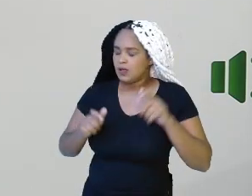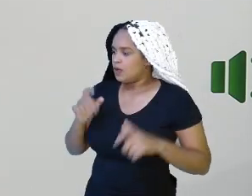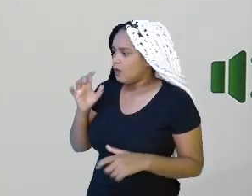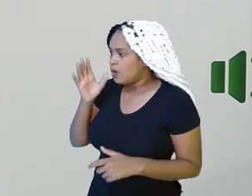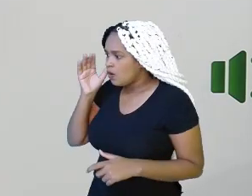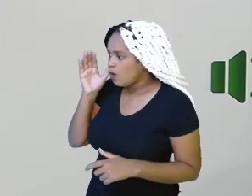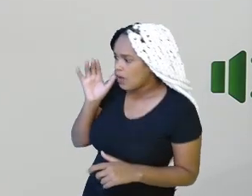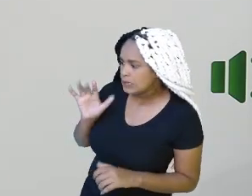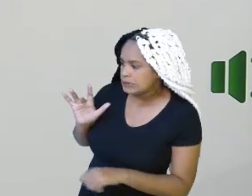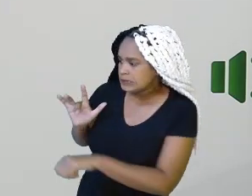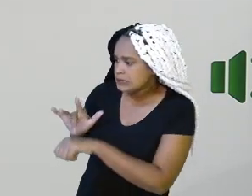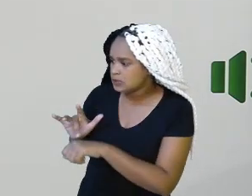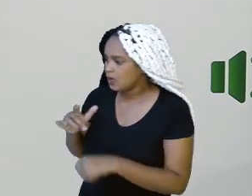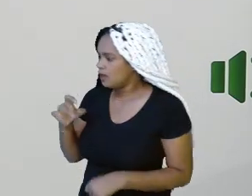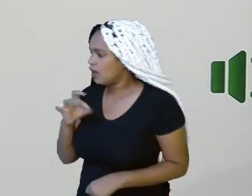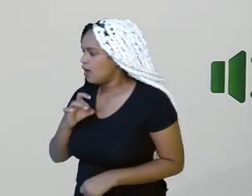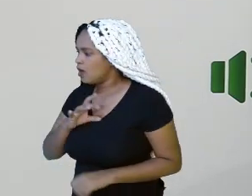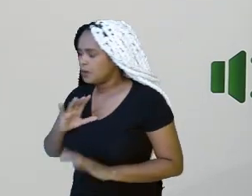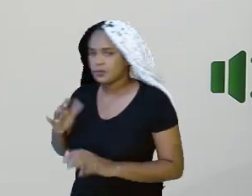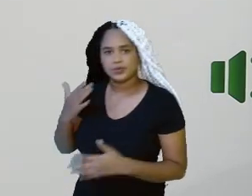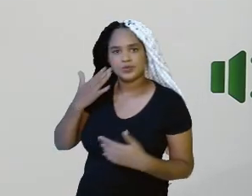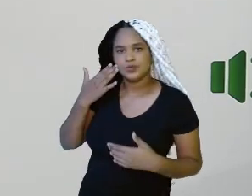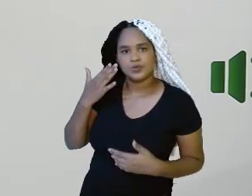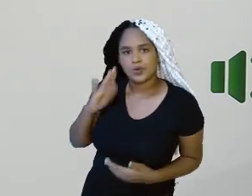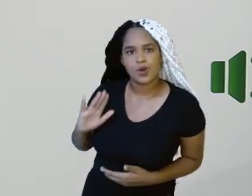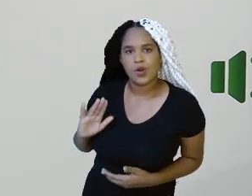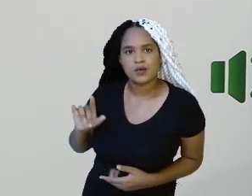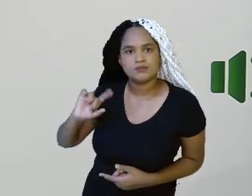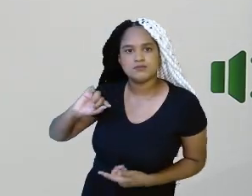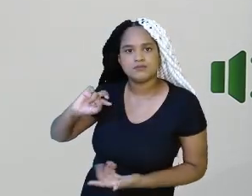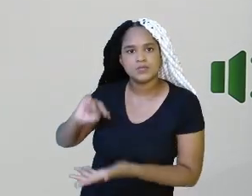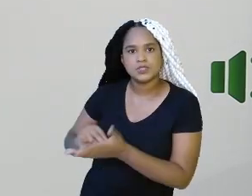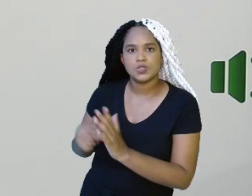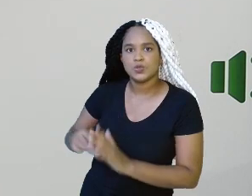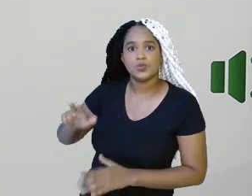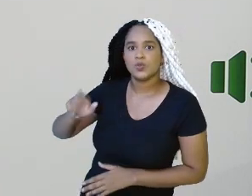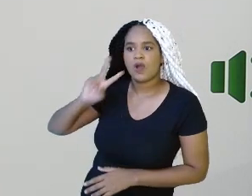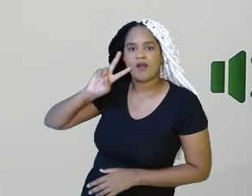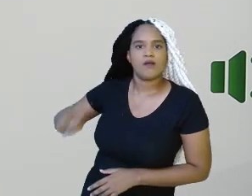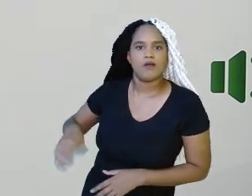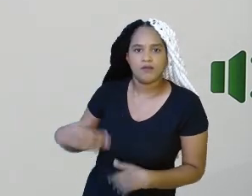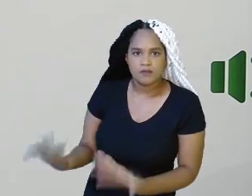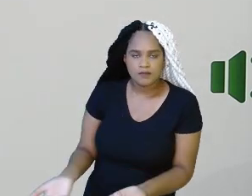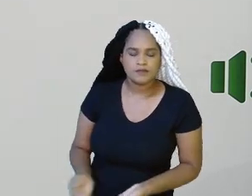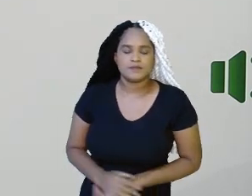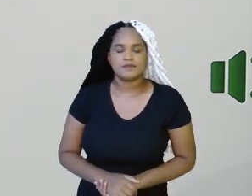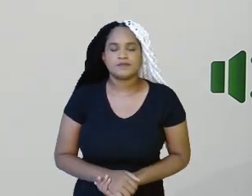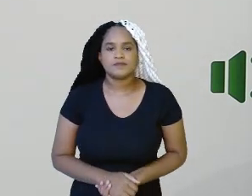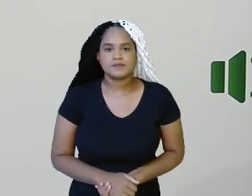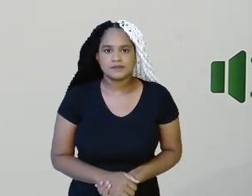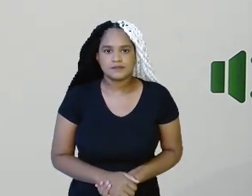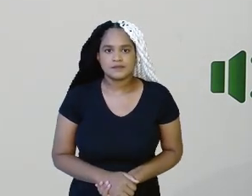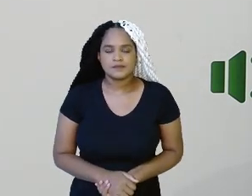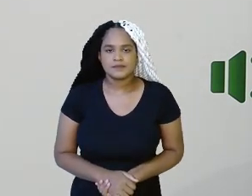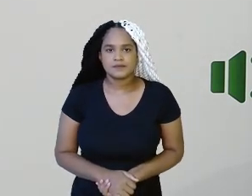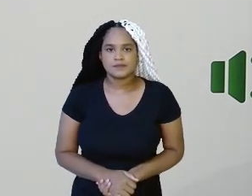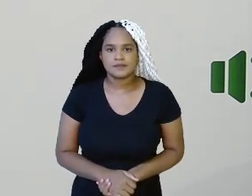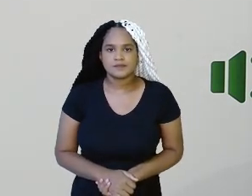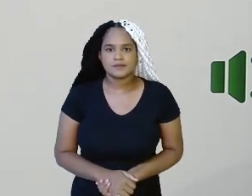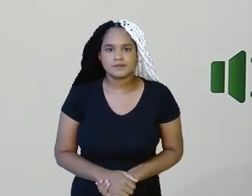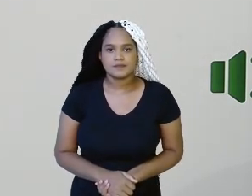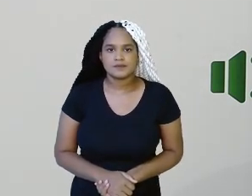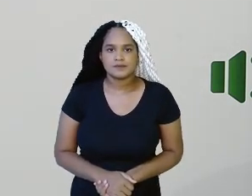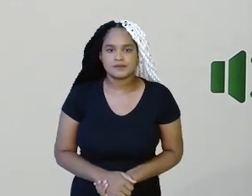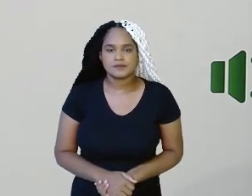meio temerosos e muito com medo mesmo. Aquela coisa assustadora, sei lá que bicho é esse, sei lá que ele vai me morder, não é? E,